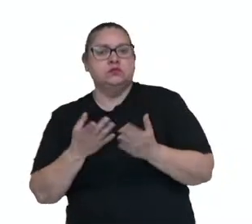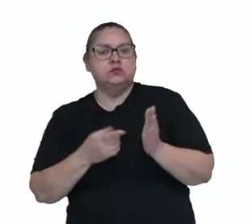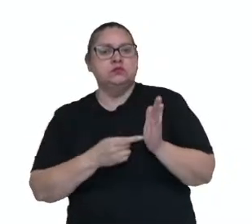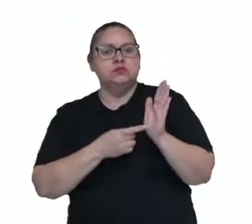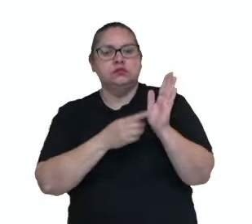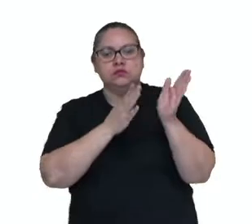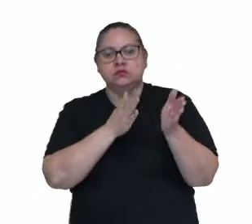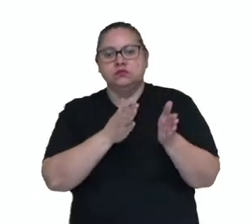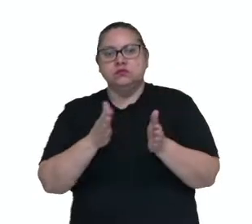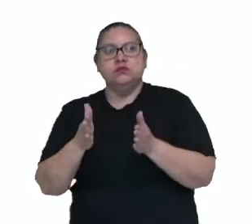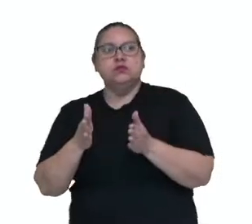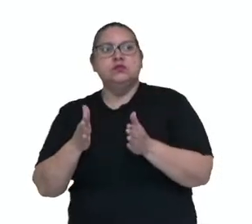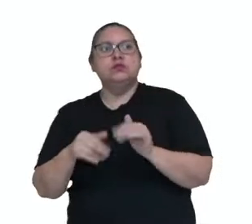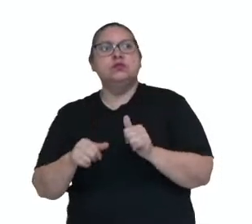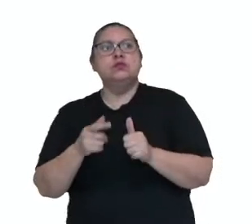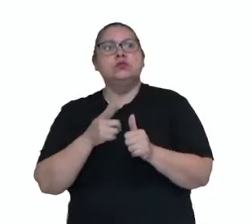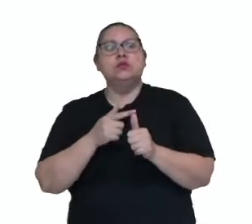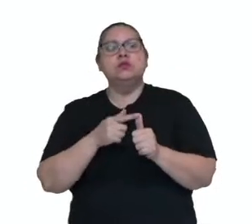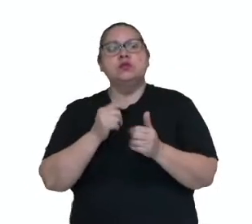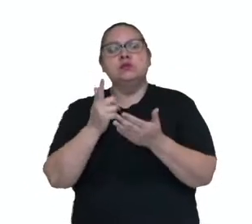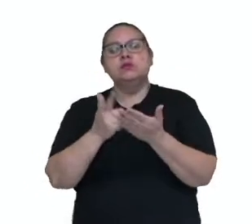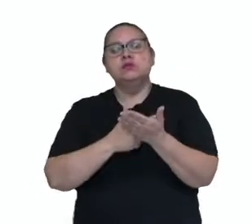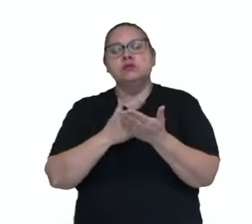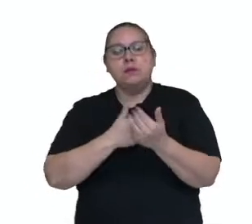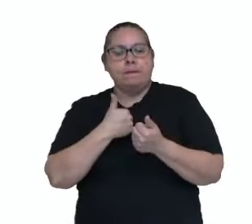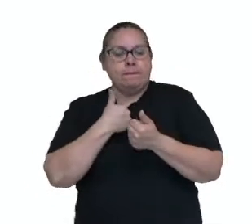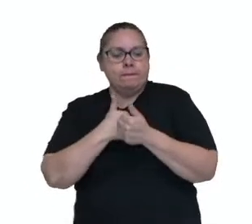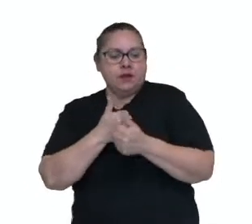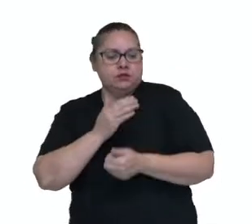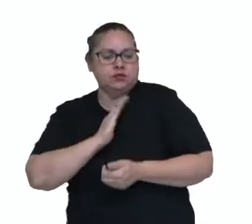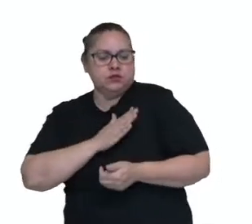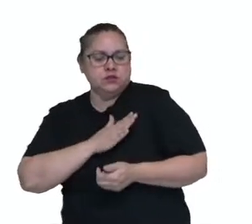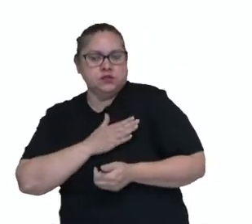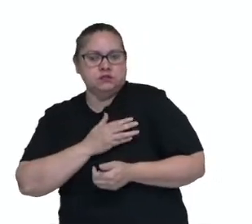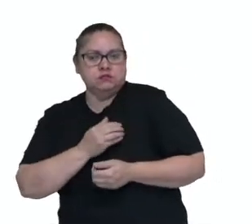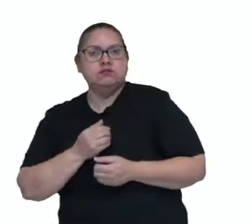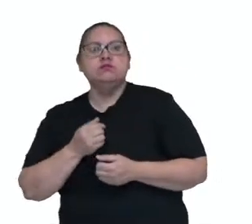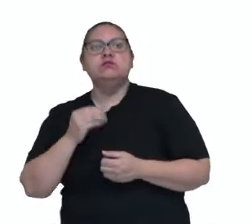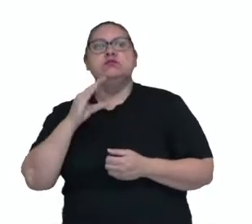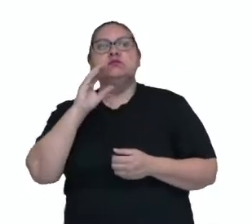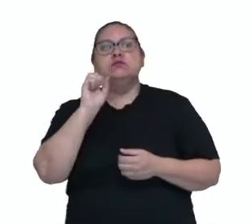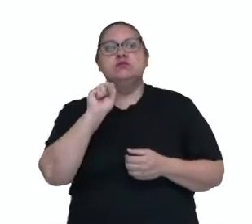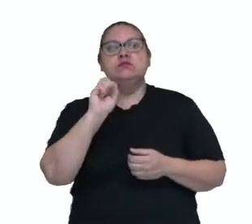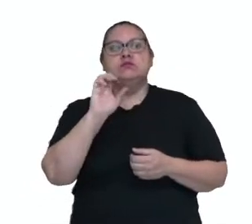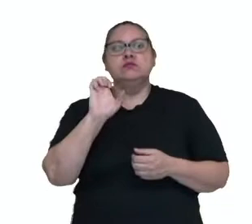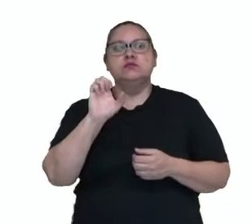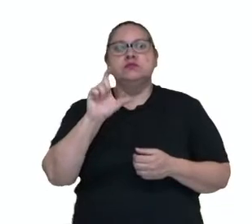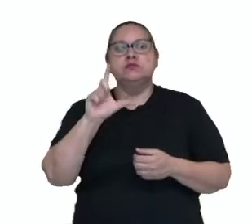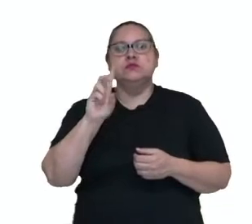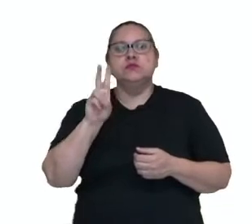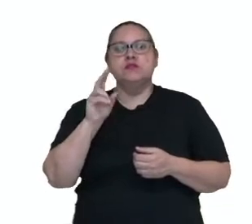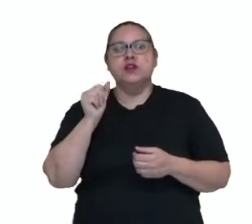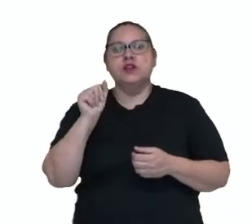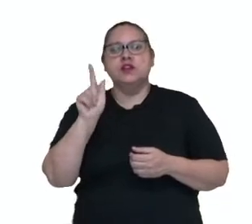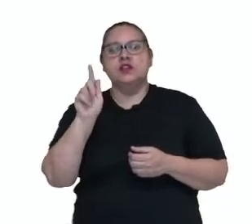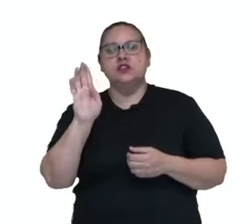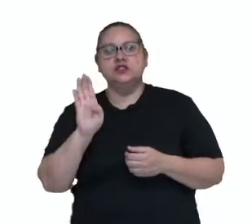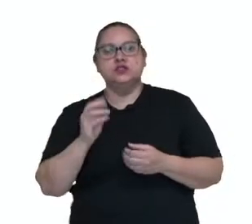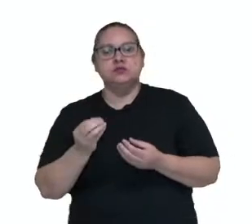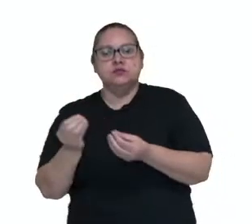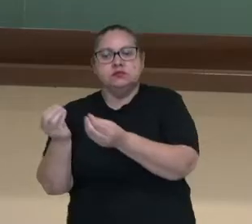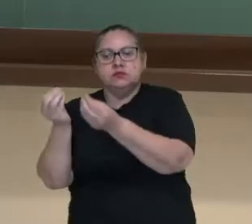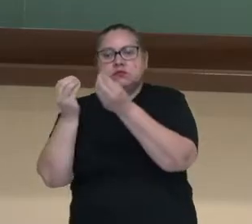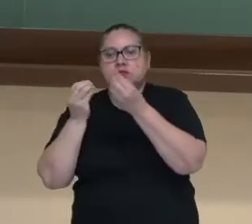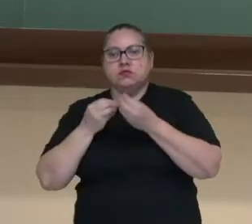modelos, foi o primeiro livro, Perto do Coração Selvagem. Tanto que recebeu o prêmio Graça